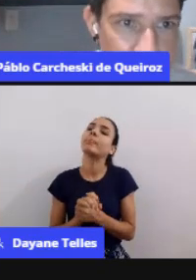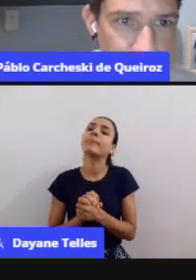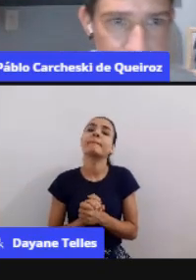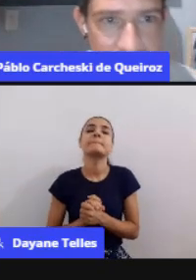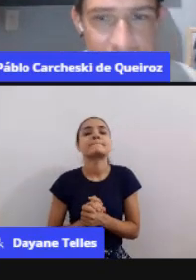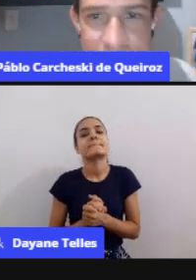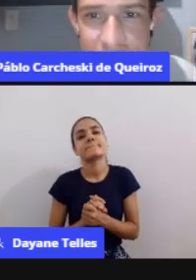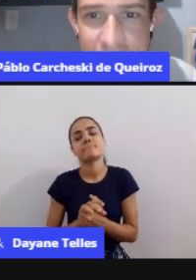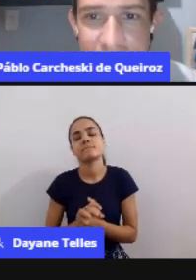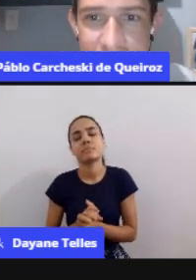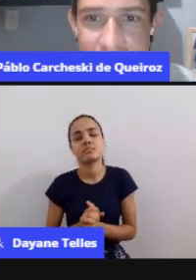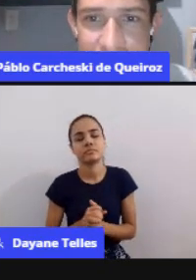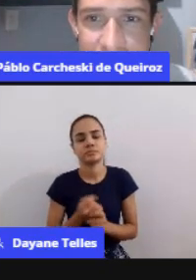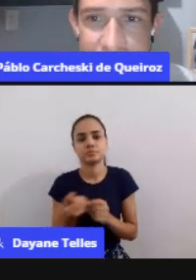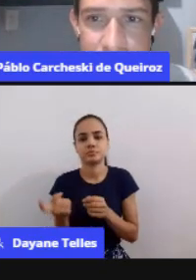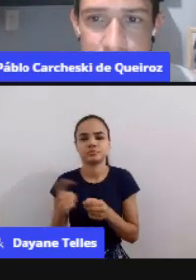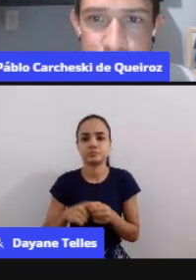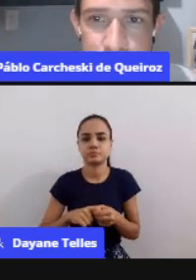No anterior. Isso, obrigado.